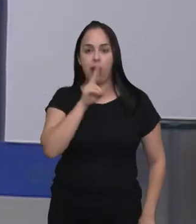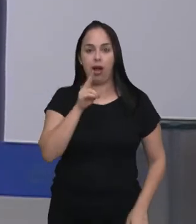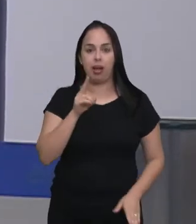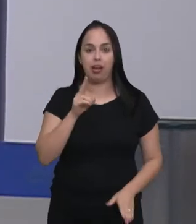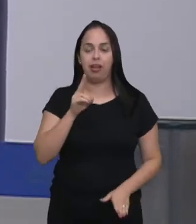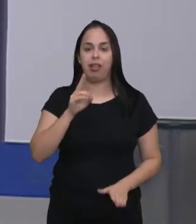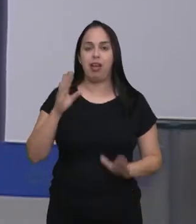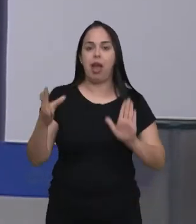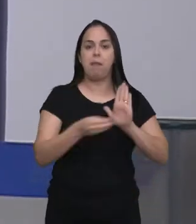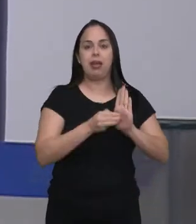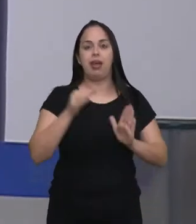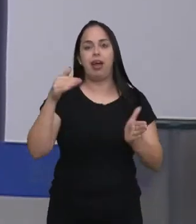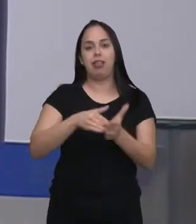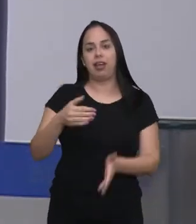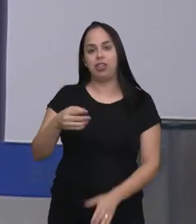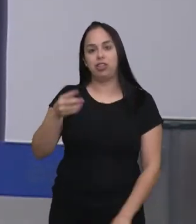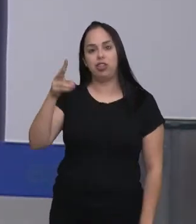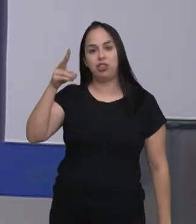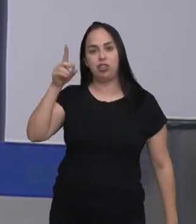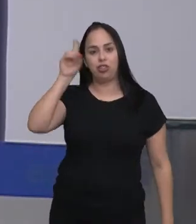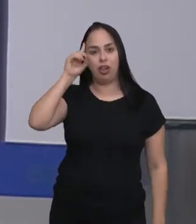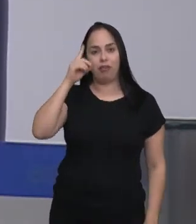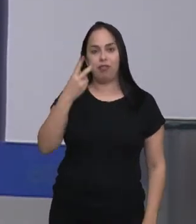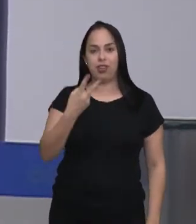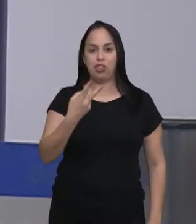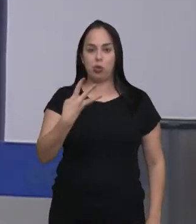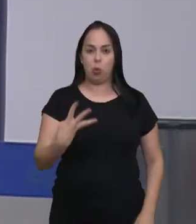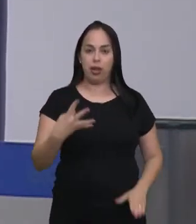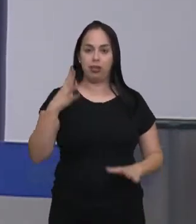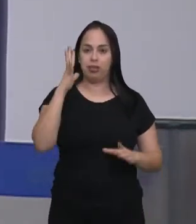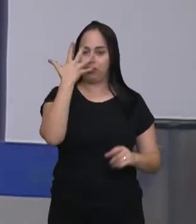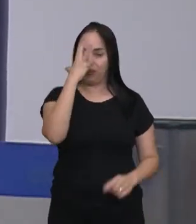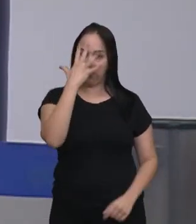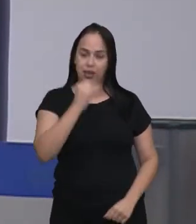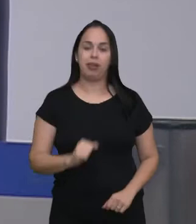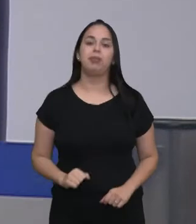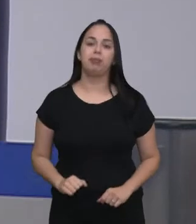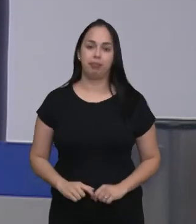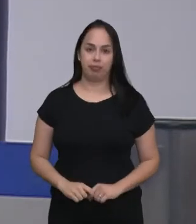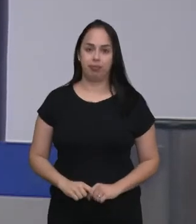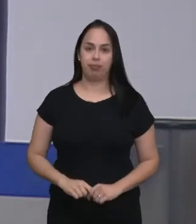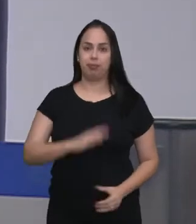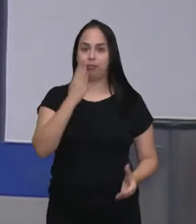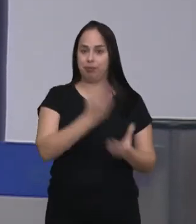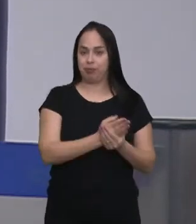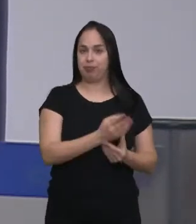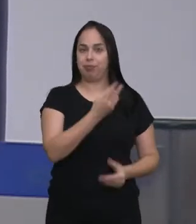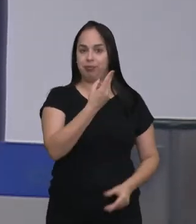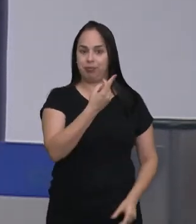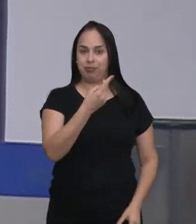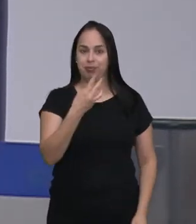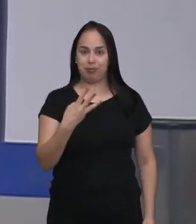para emendas, 24 de fevereiro de 2022. Processo número